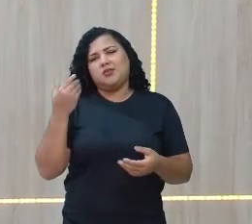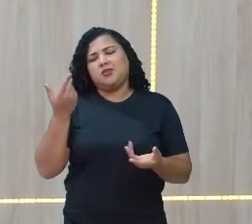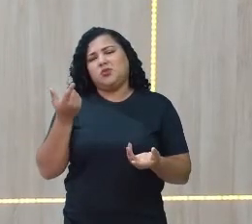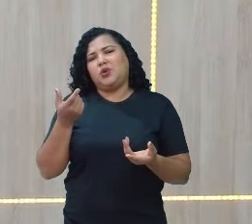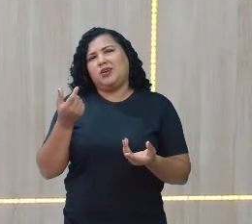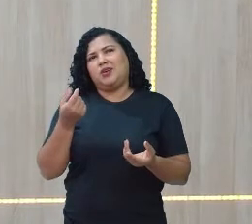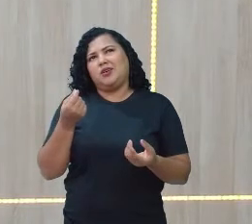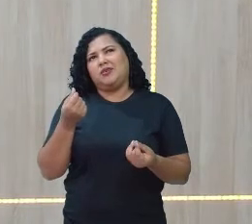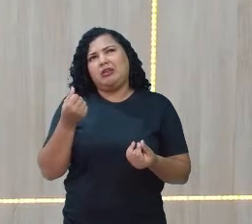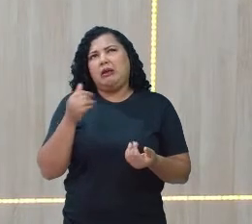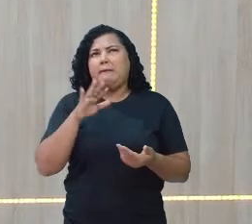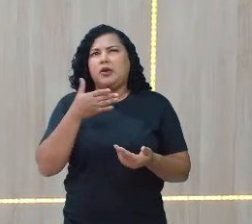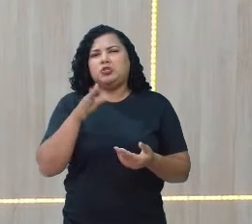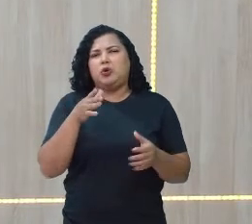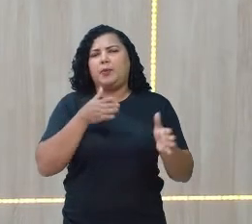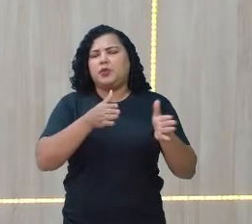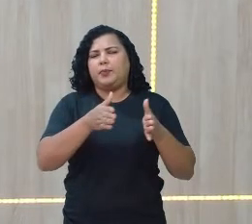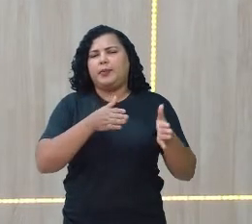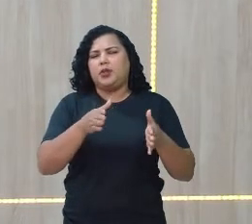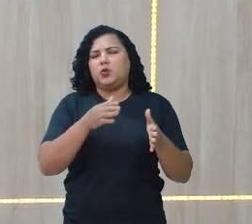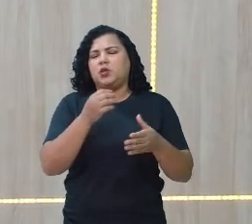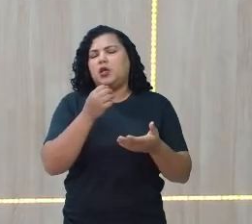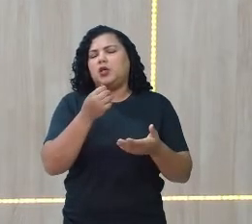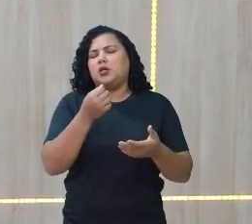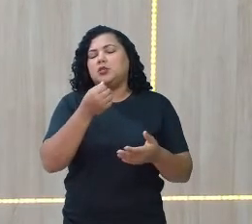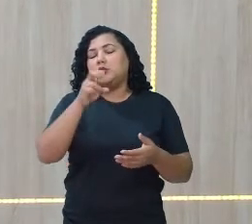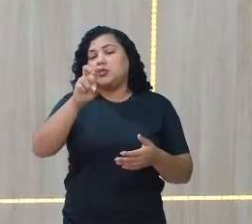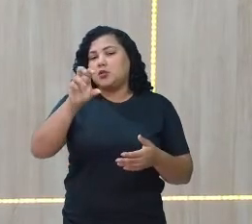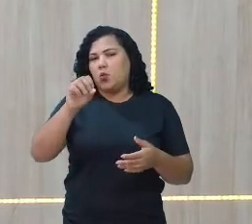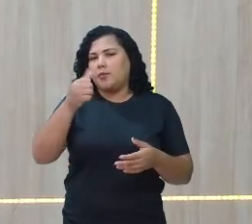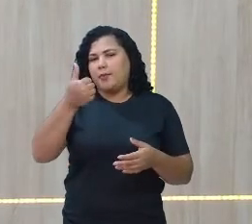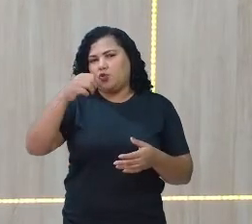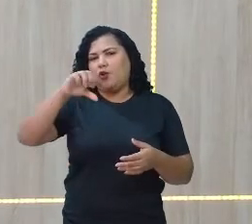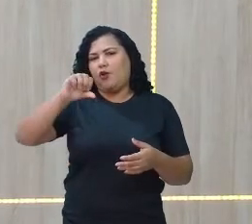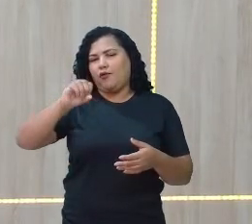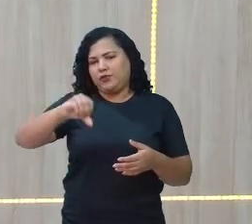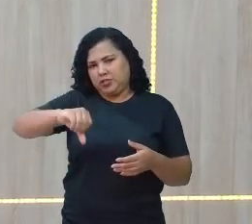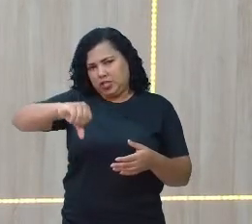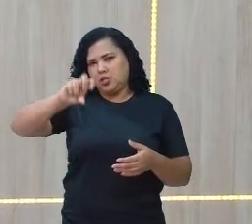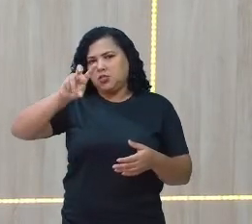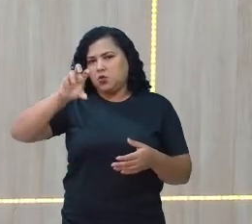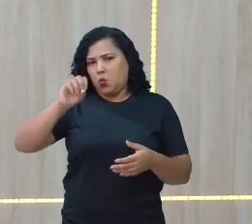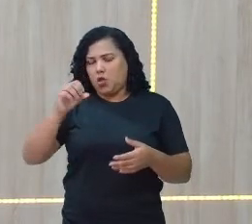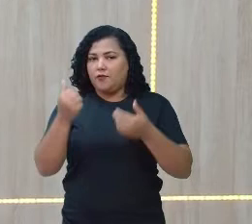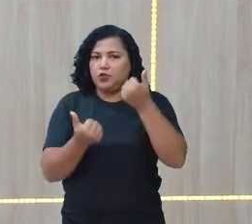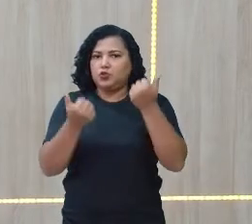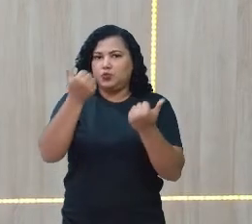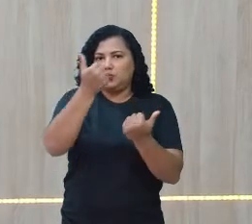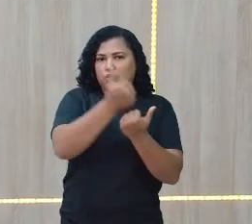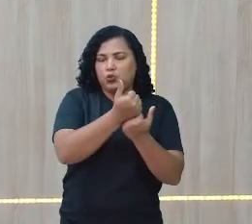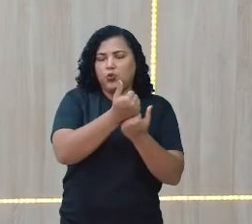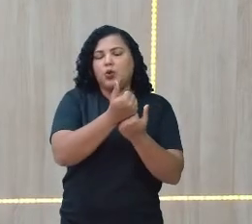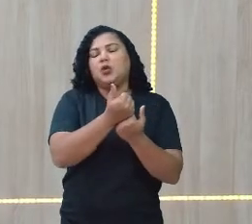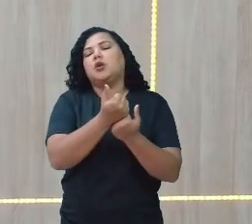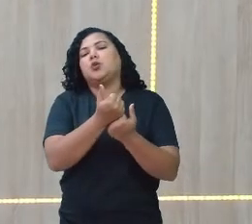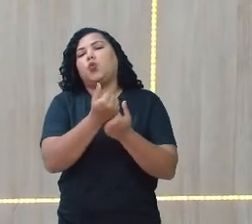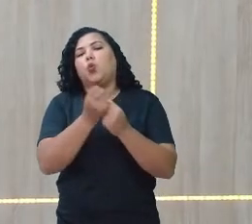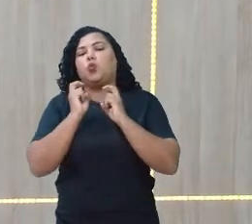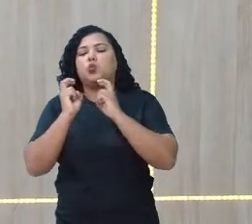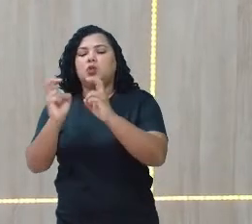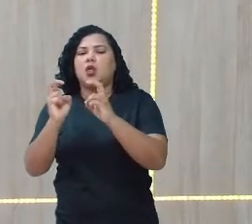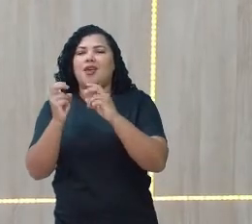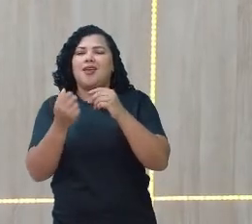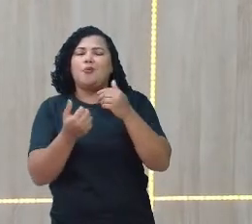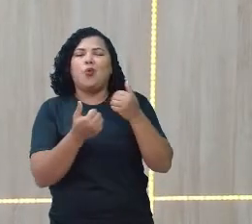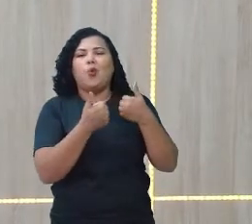partir da década de 50, né, o sistema ferroviário ele foi sendo deixado de lado e sendo substituído por um sistema rodoviário. Não é? E aí, quando a gente fala de